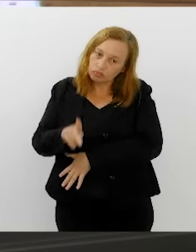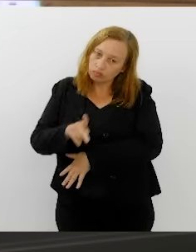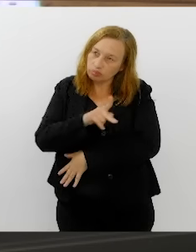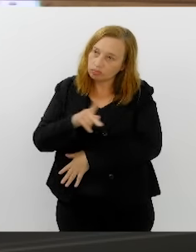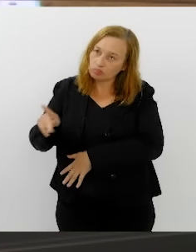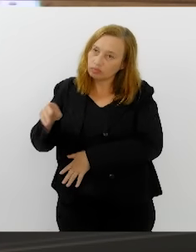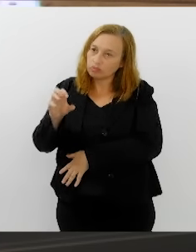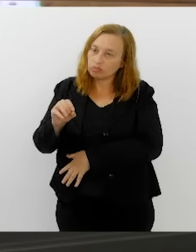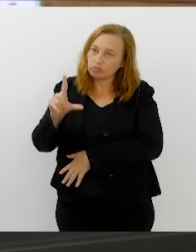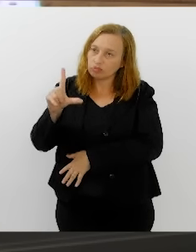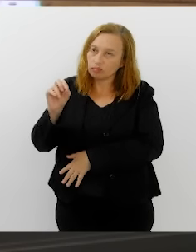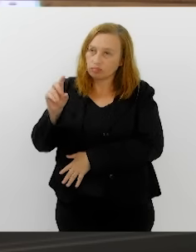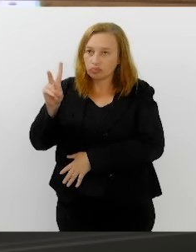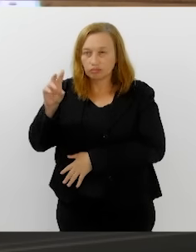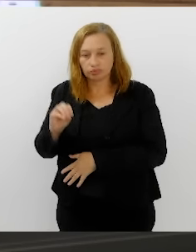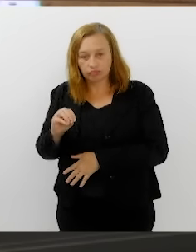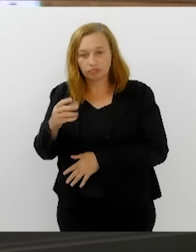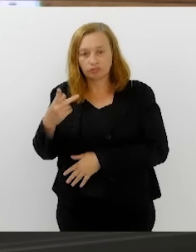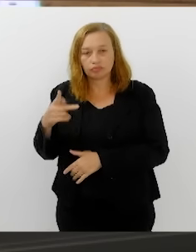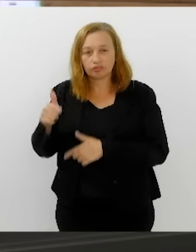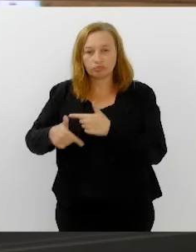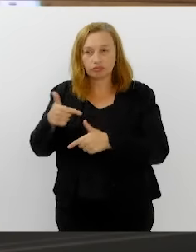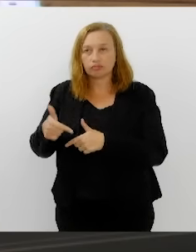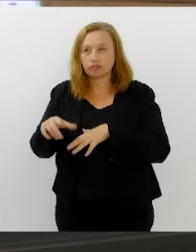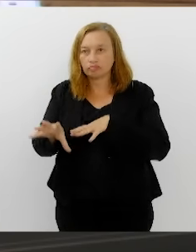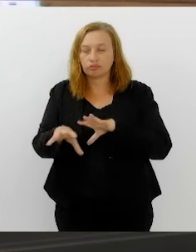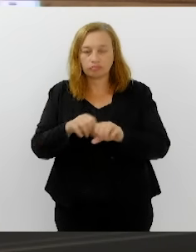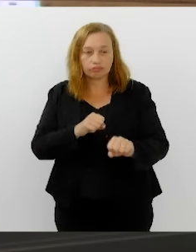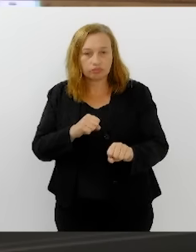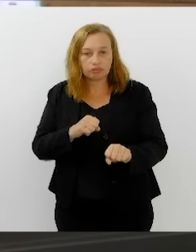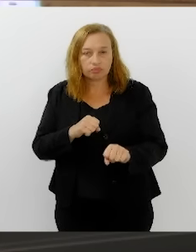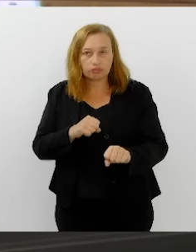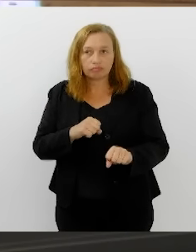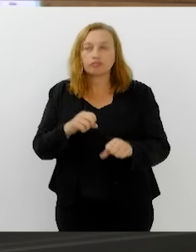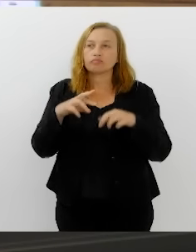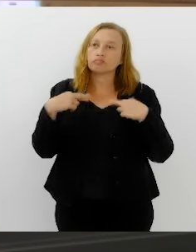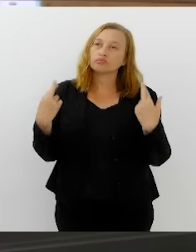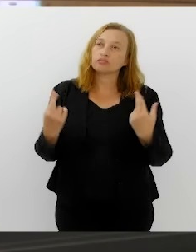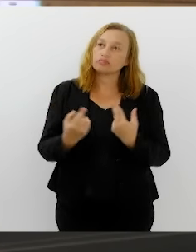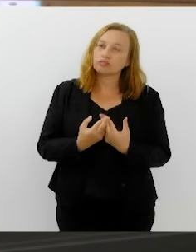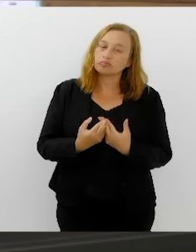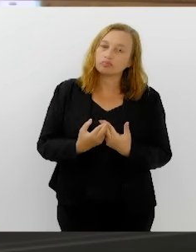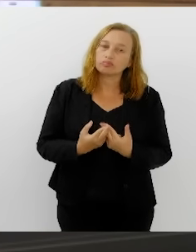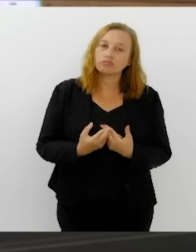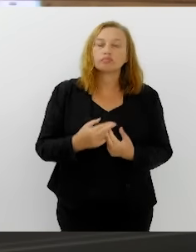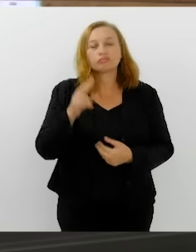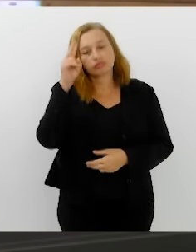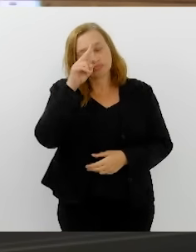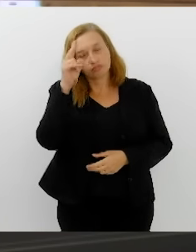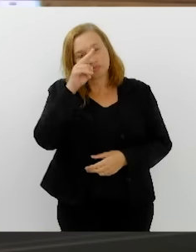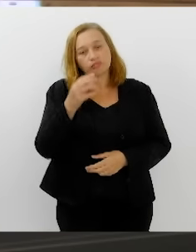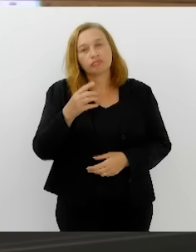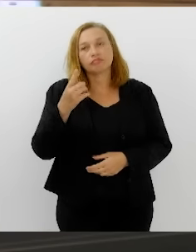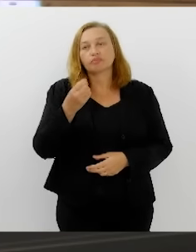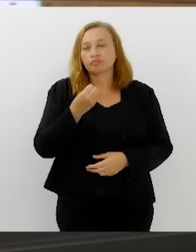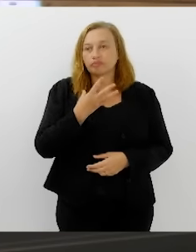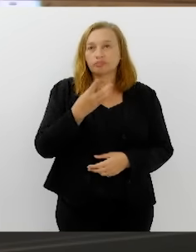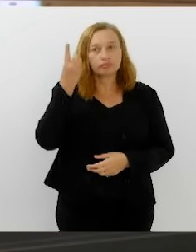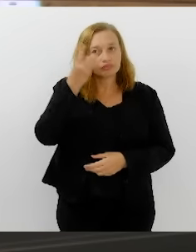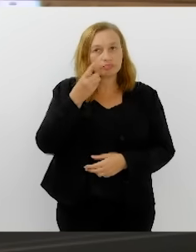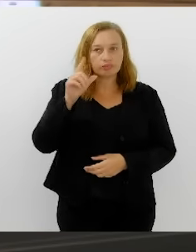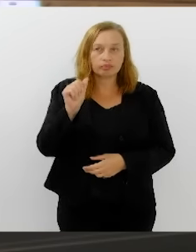nos seus trabalhos pastorais, de formação, de reuniões. E eu me lembro bem, deputado Alain, vou contar aqui uma